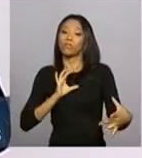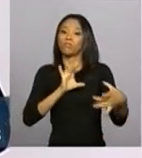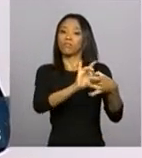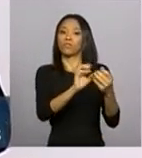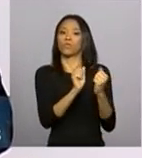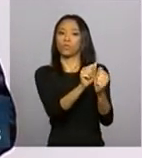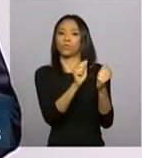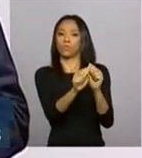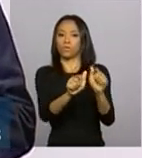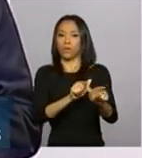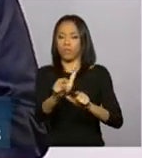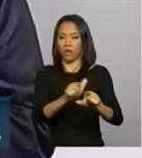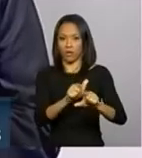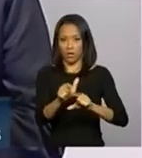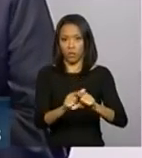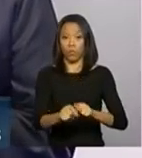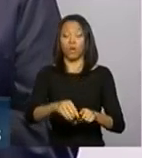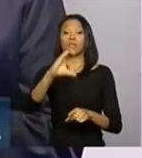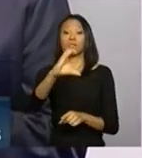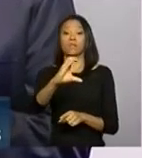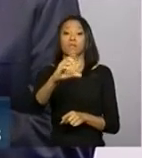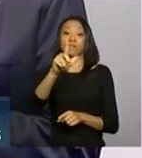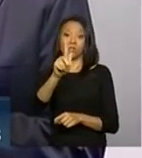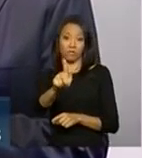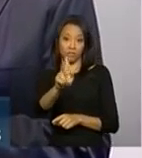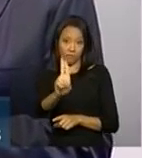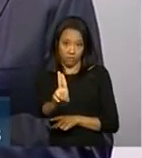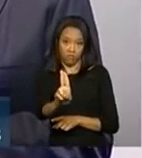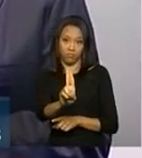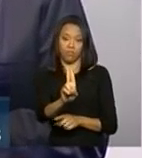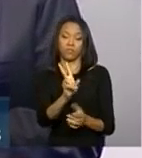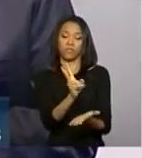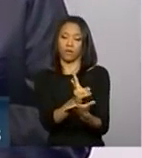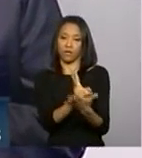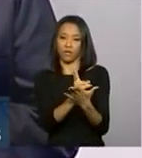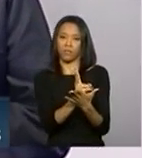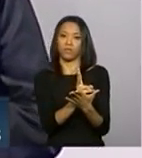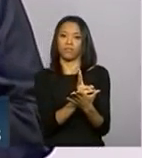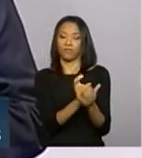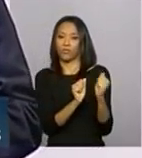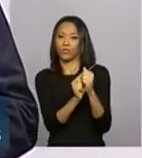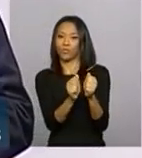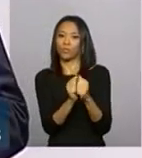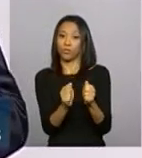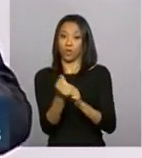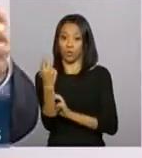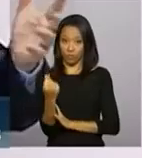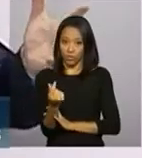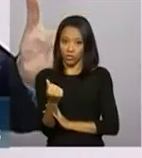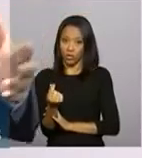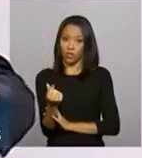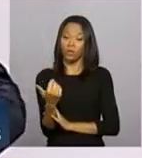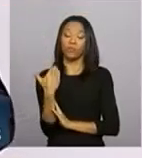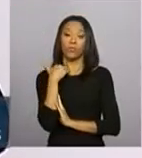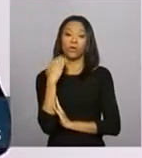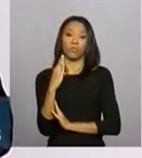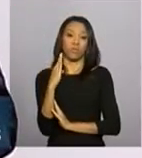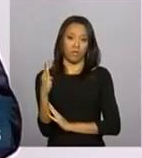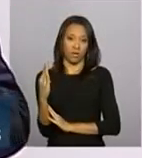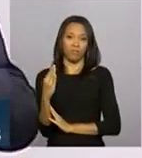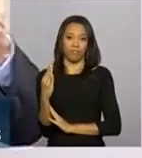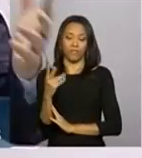da União, com a CGU, para que os recursos do Banco do Brasil, bem lembrados aqui